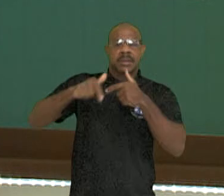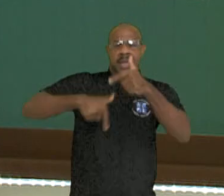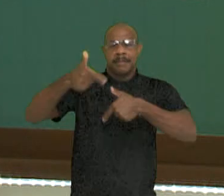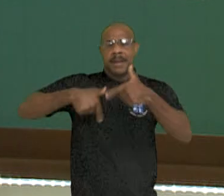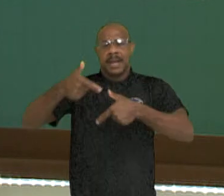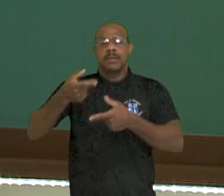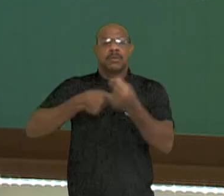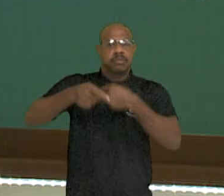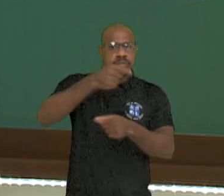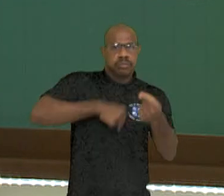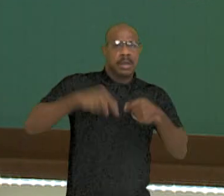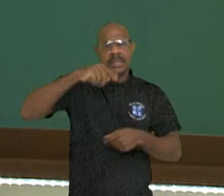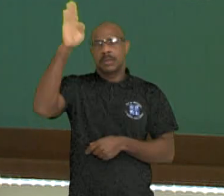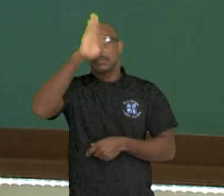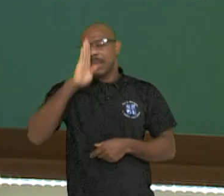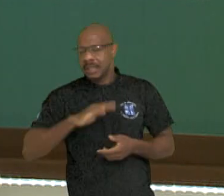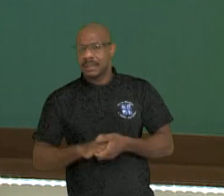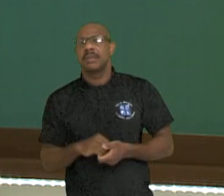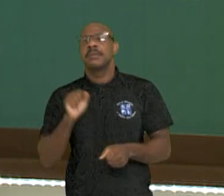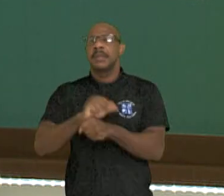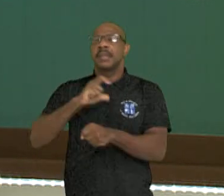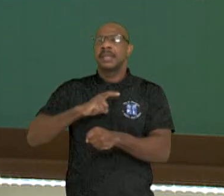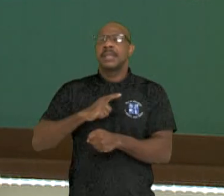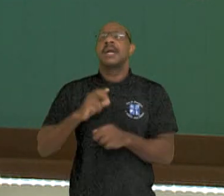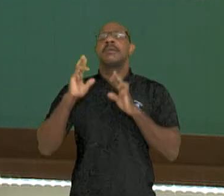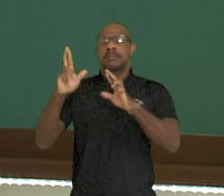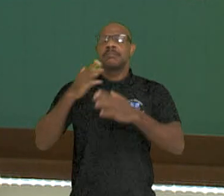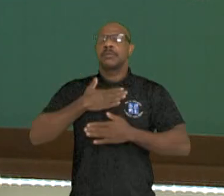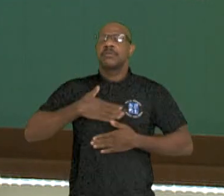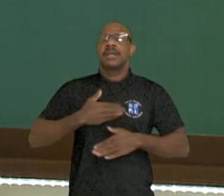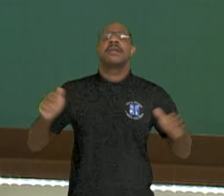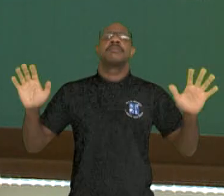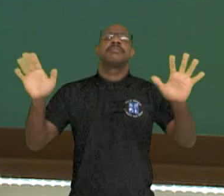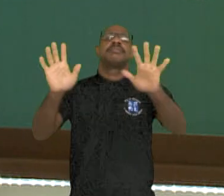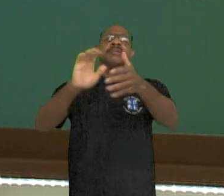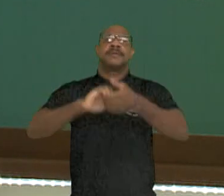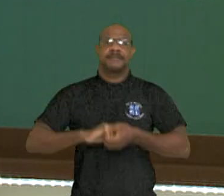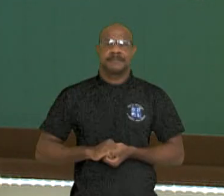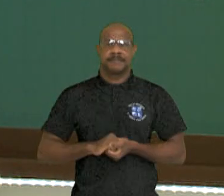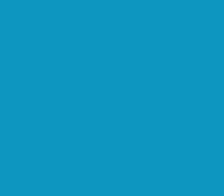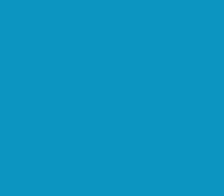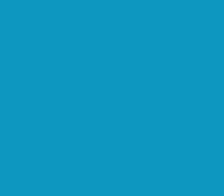para a ocupação do território brasileiro. Espero que vocês tenham gostado. Até breve!